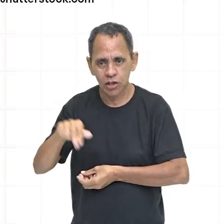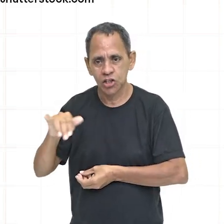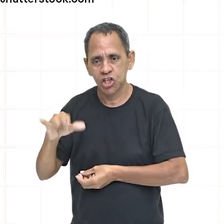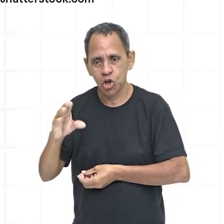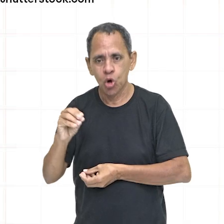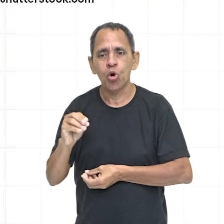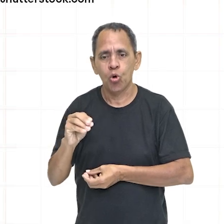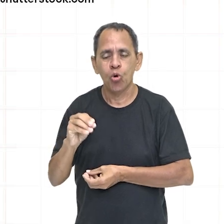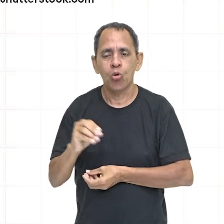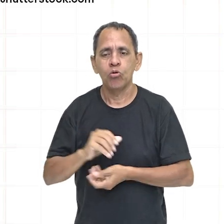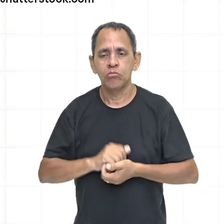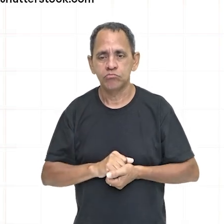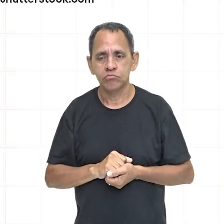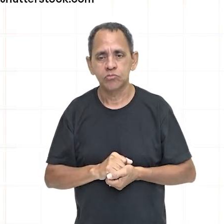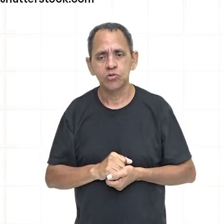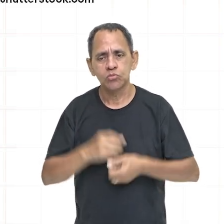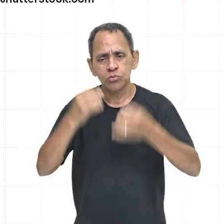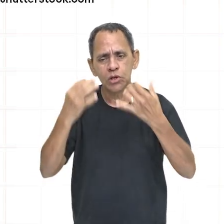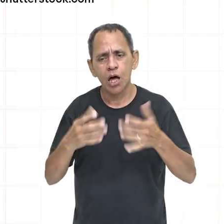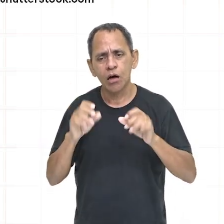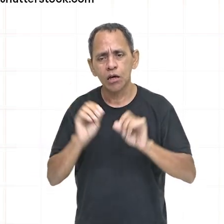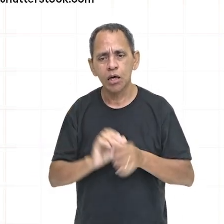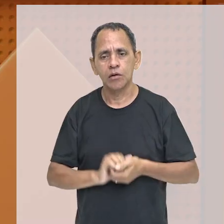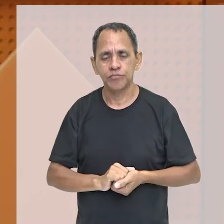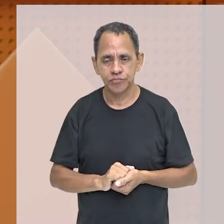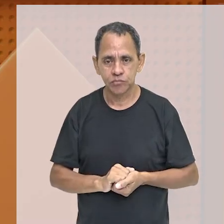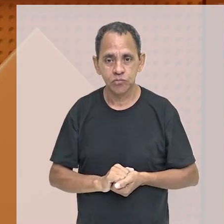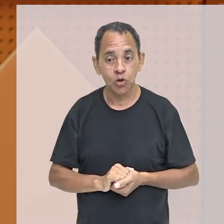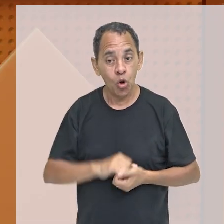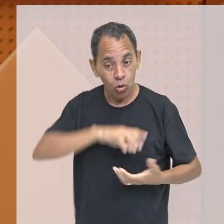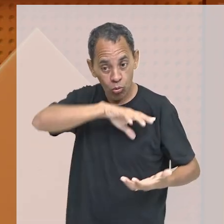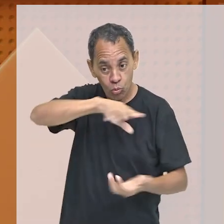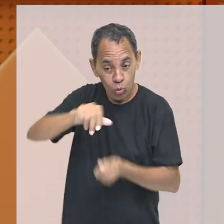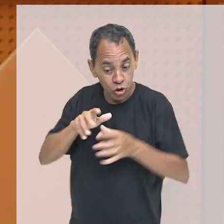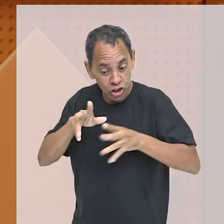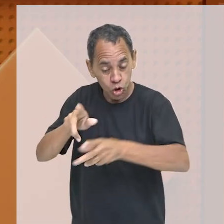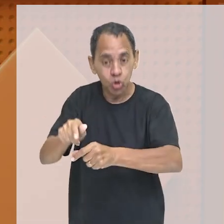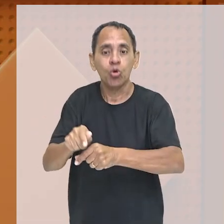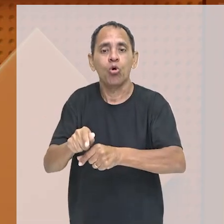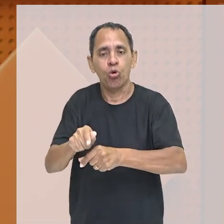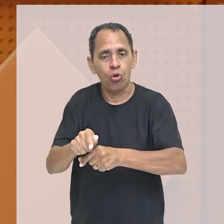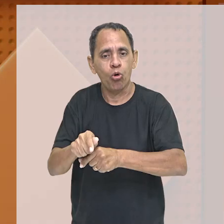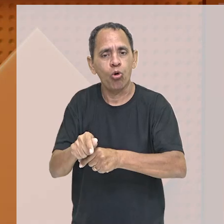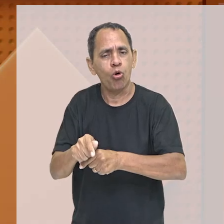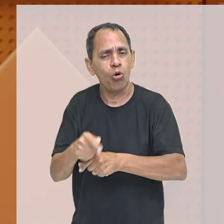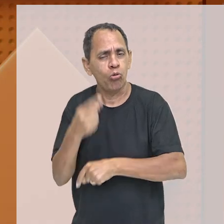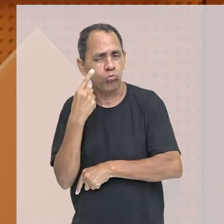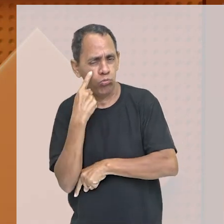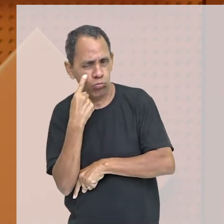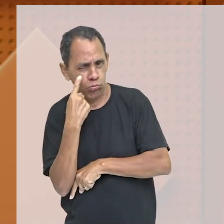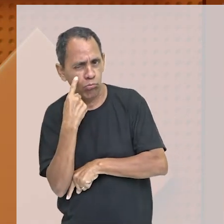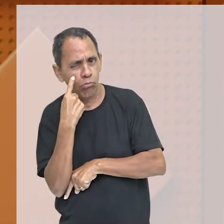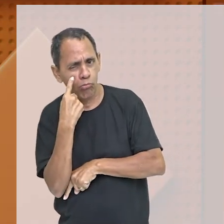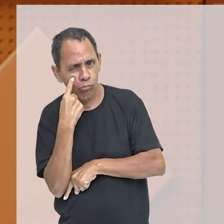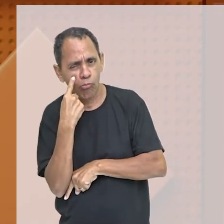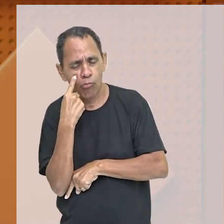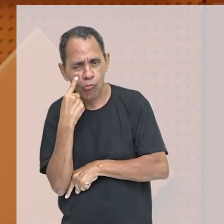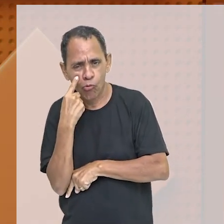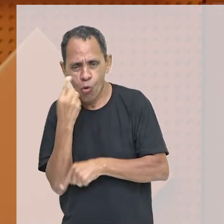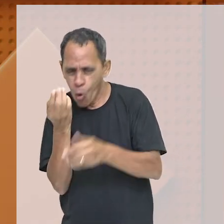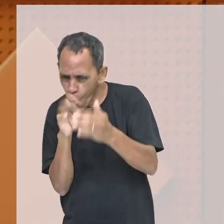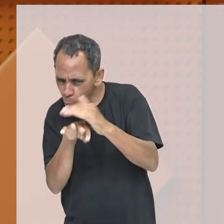que muito do mundo fica de olho nessas reservas lá do país, uma vez que o